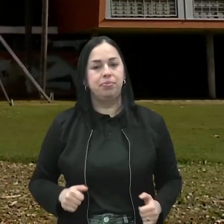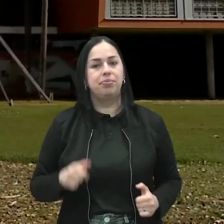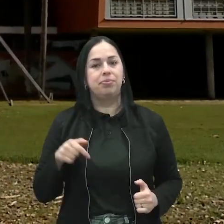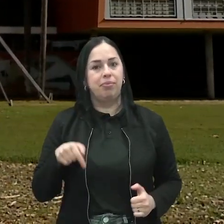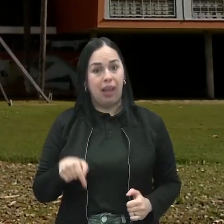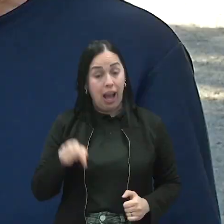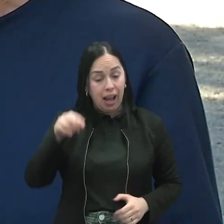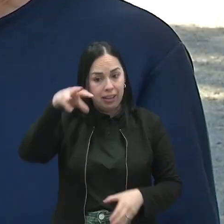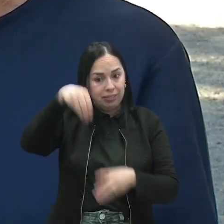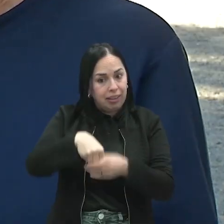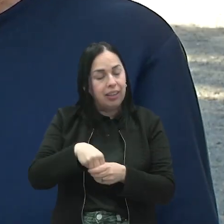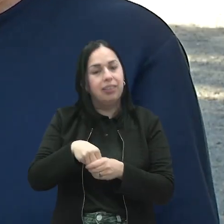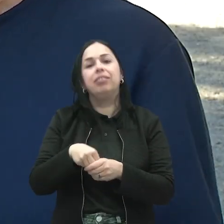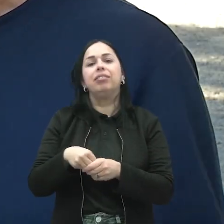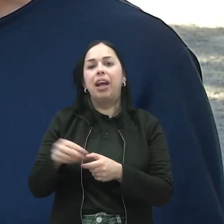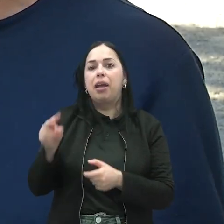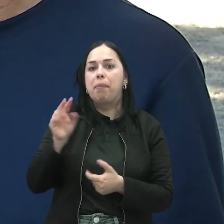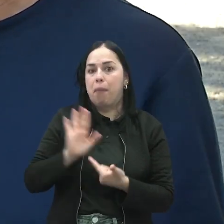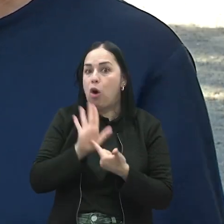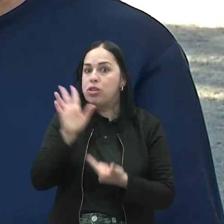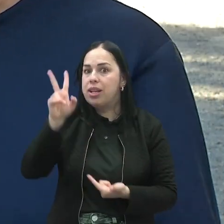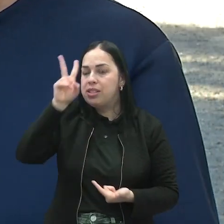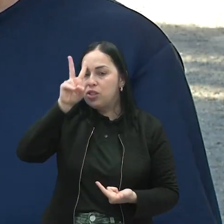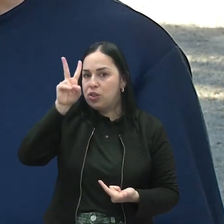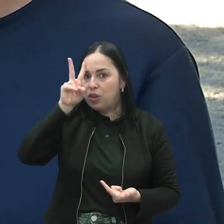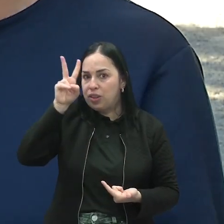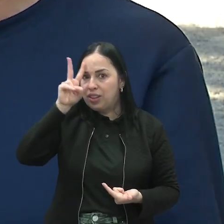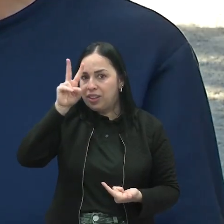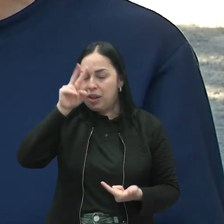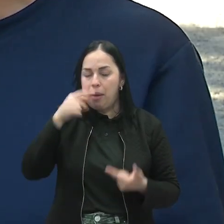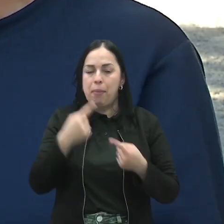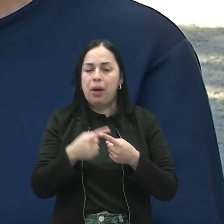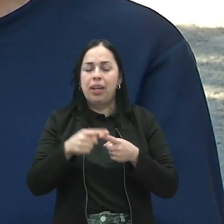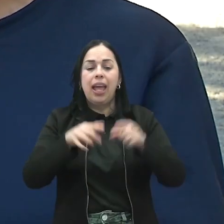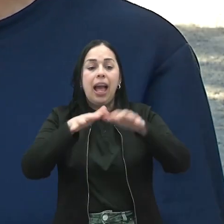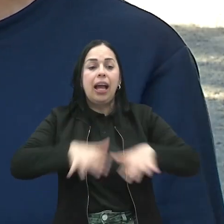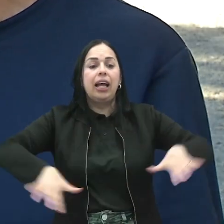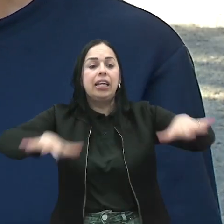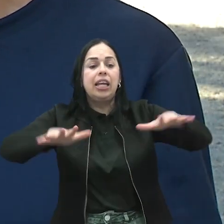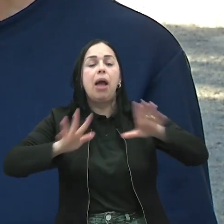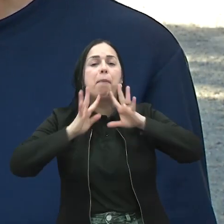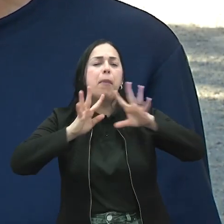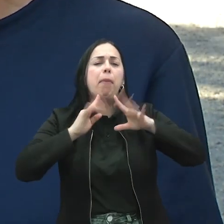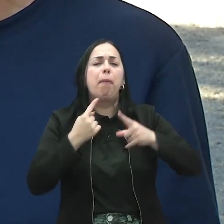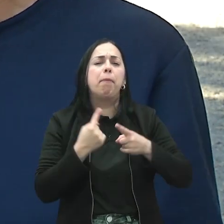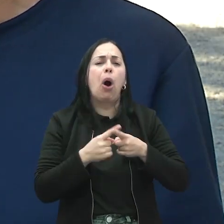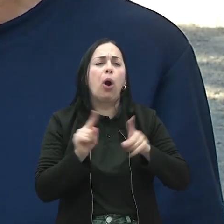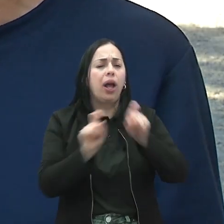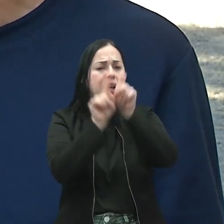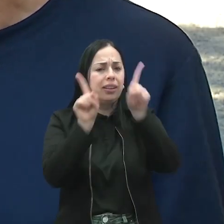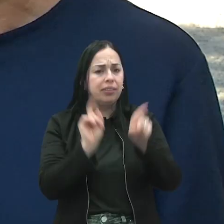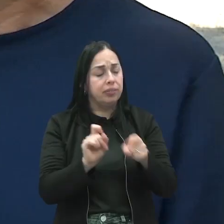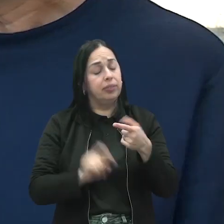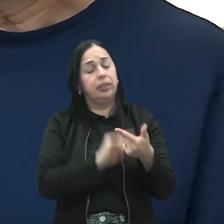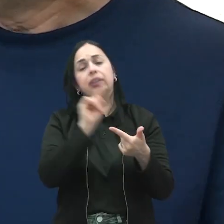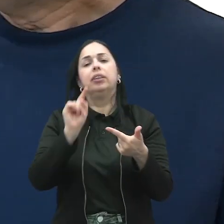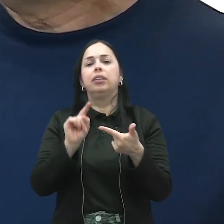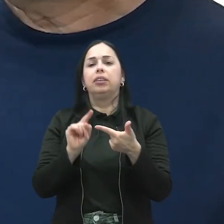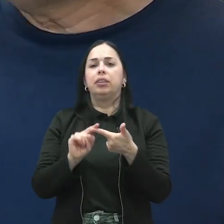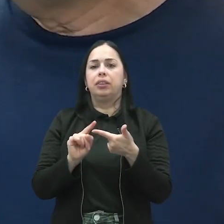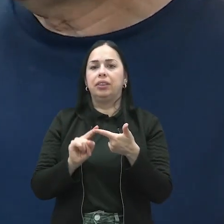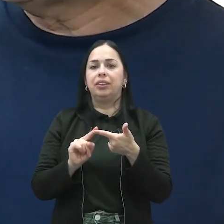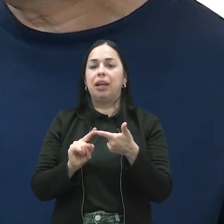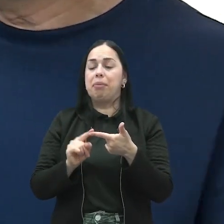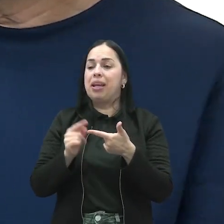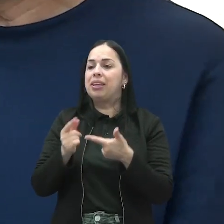IPHAN. Aqui dentro nós temos a questão histórica do que essa área foi importante para a história de São José.